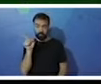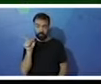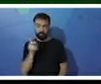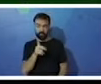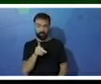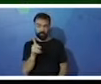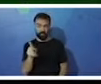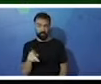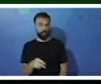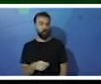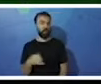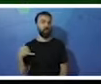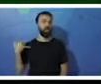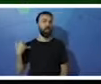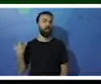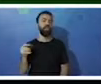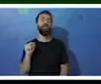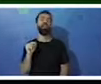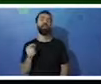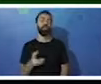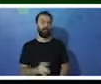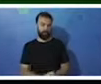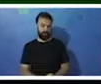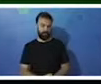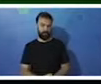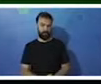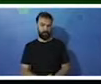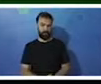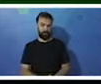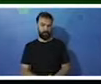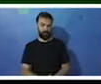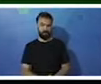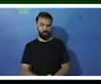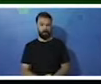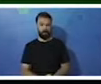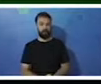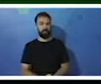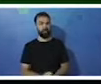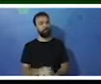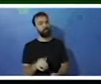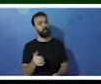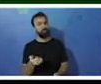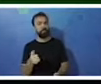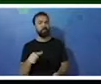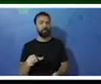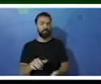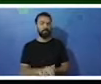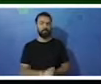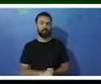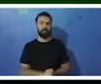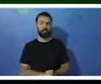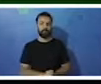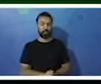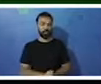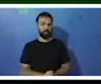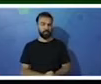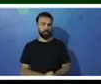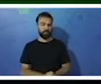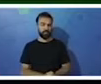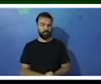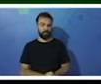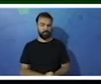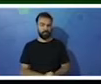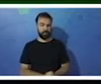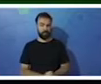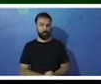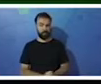pensar quantos anos de idade será que a professora Roberta tem? Isso é fazer uma estimativa. Aí, se você